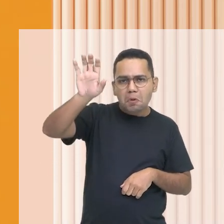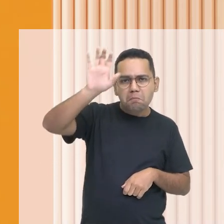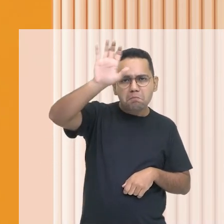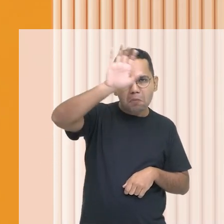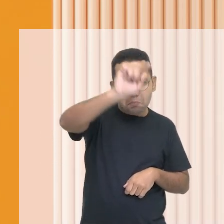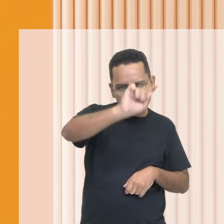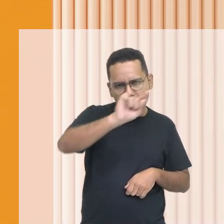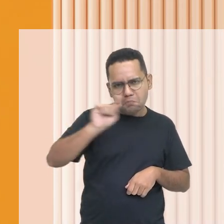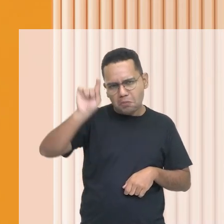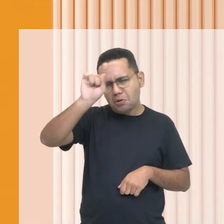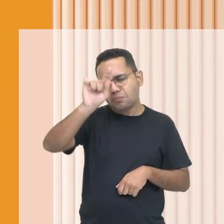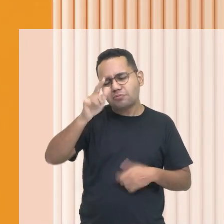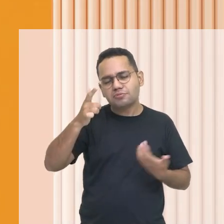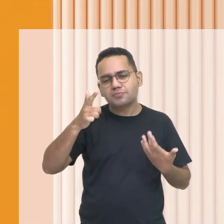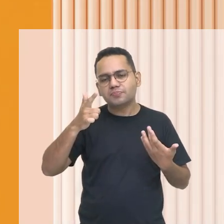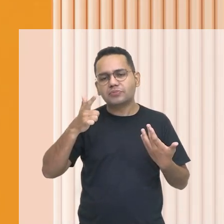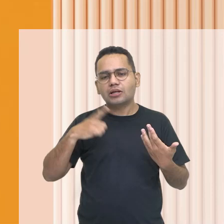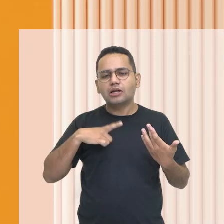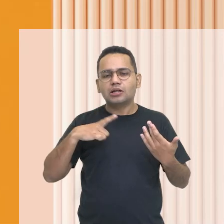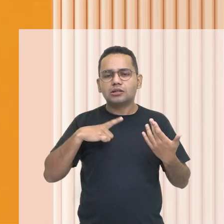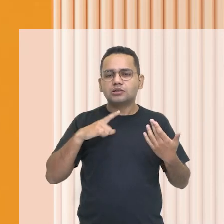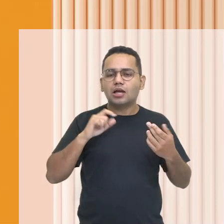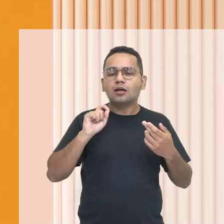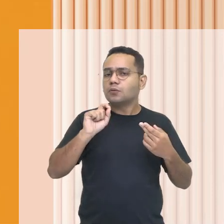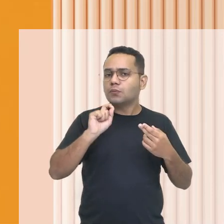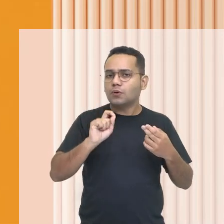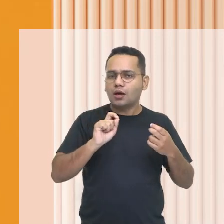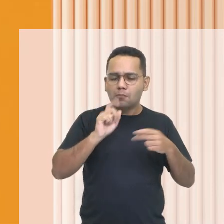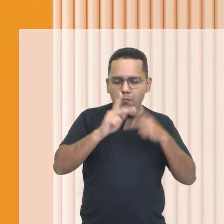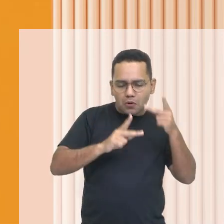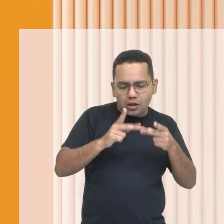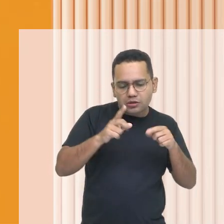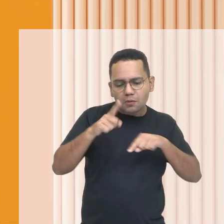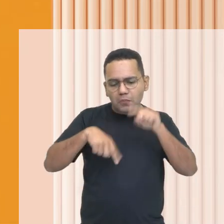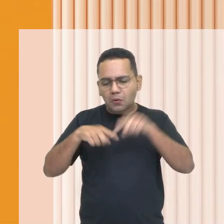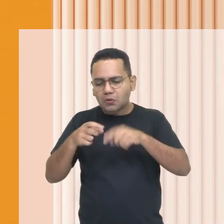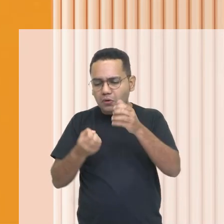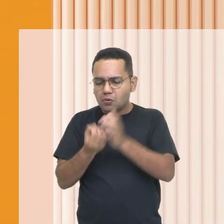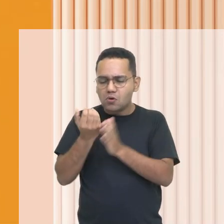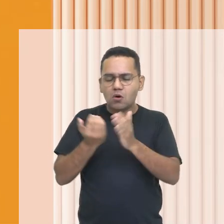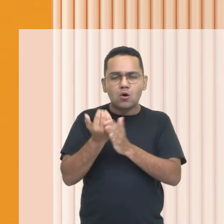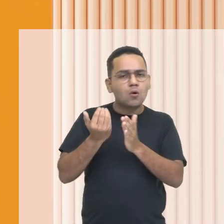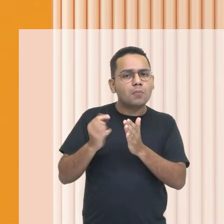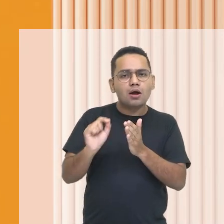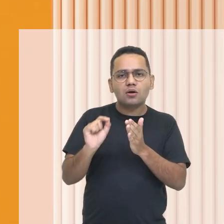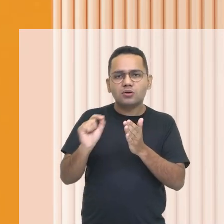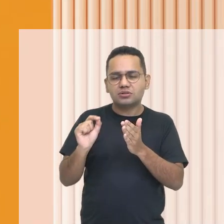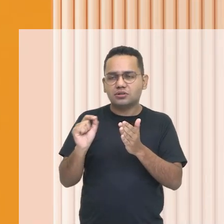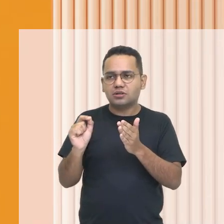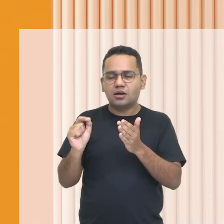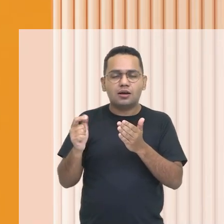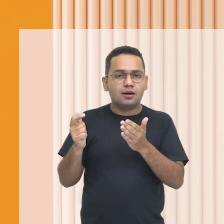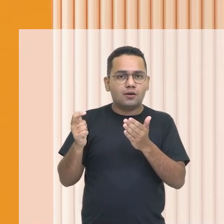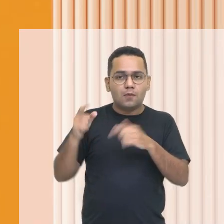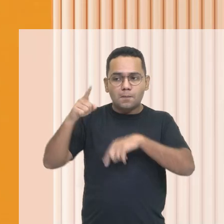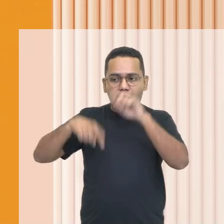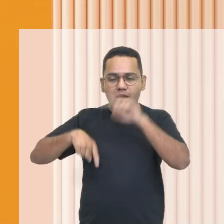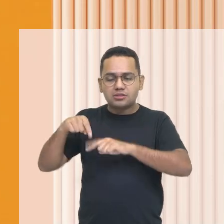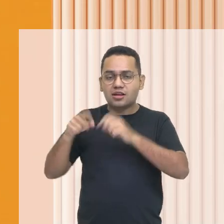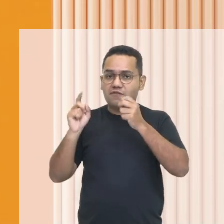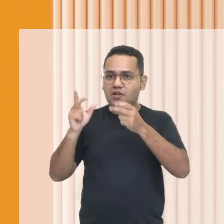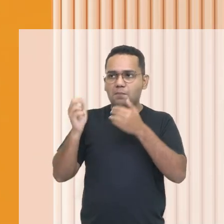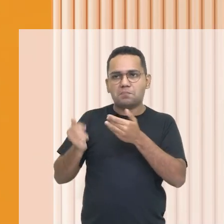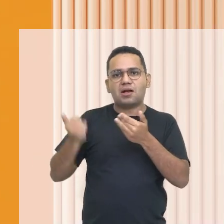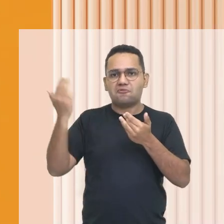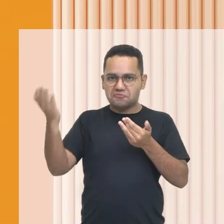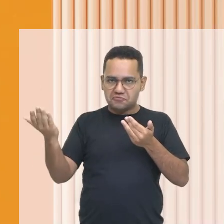a conexão com as demandas estrangeiras. Então você tem justamente, você precisa